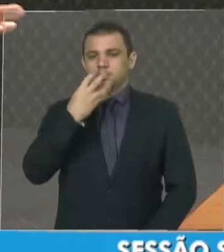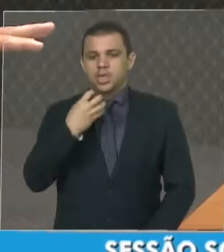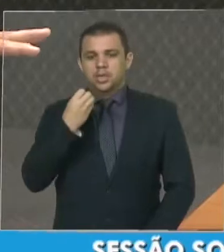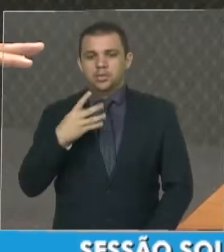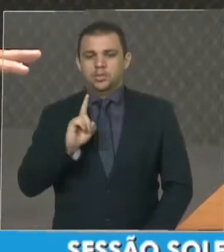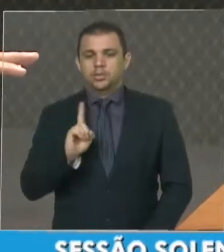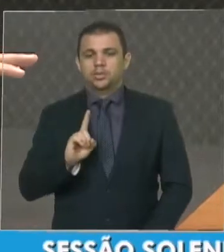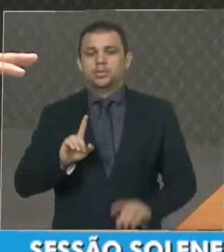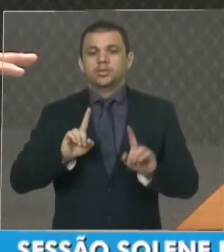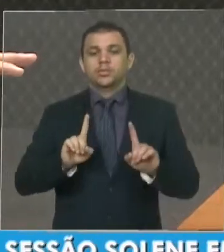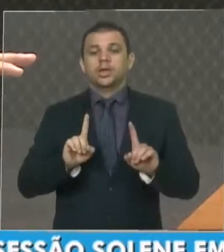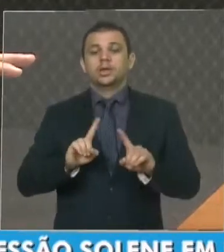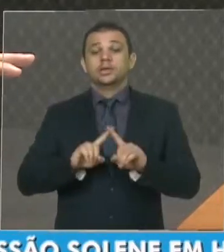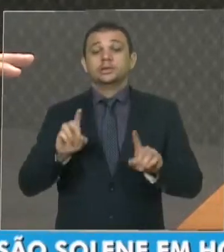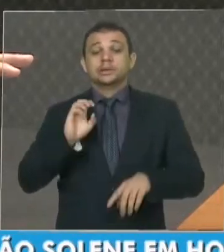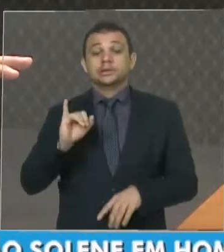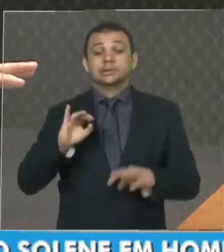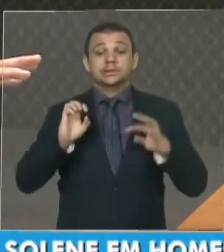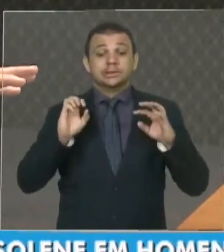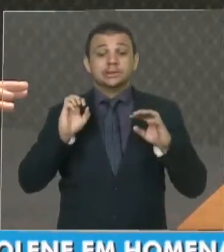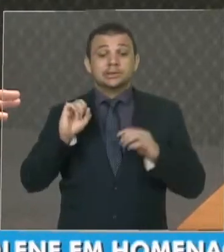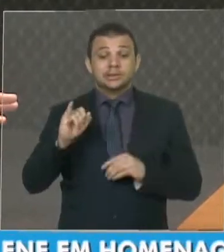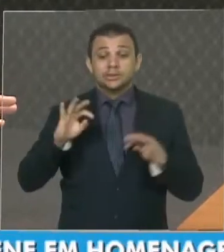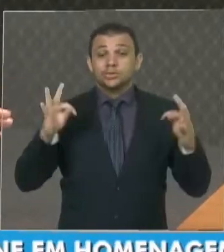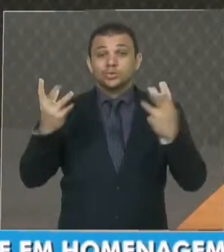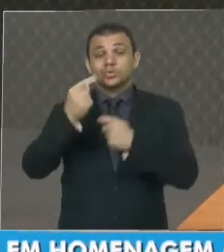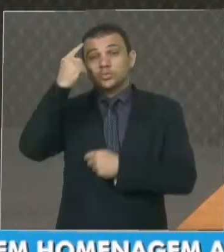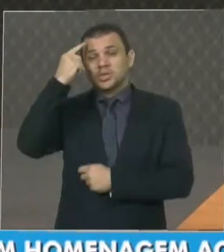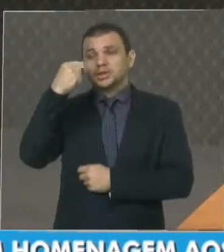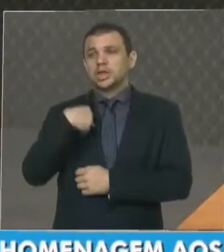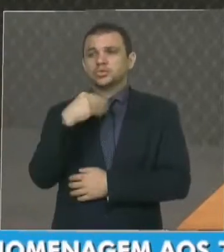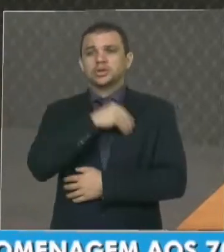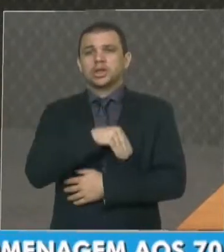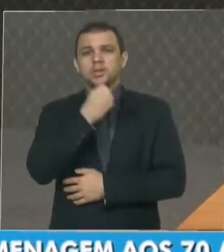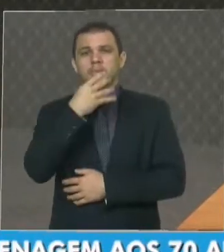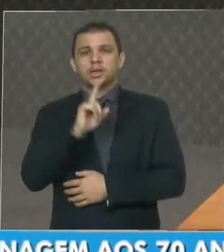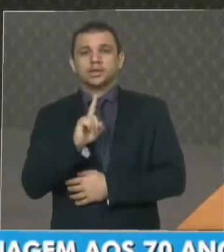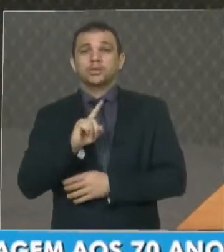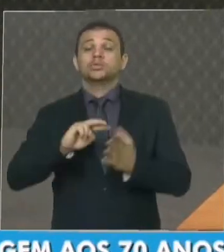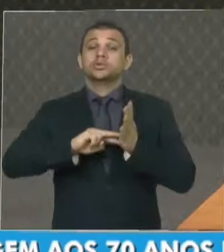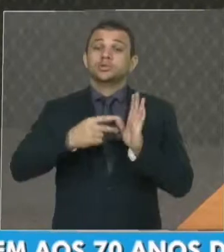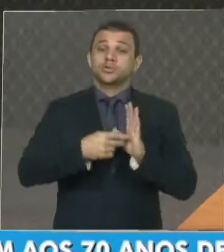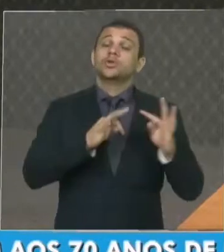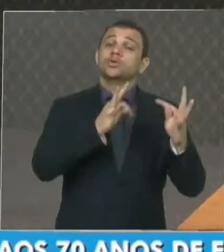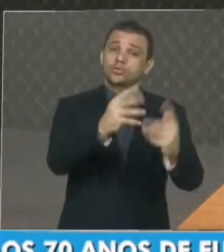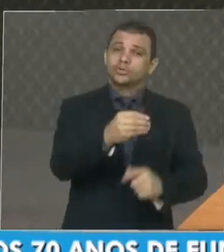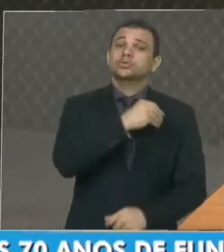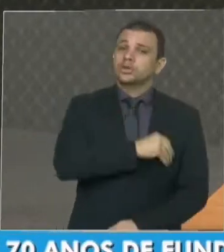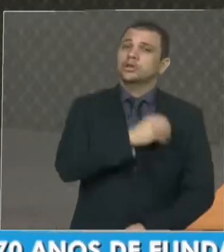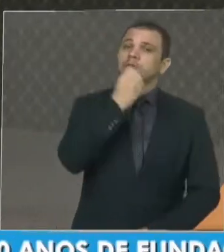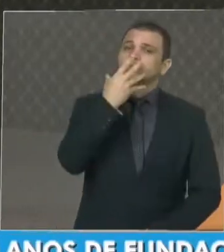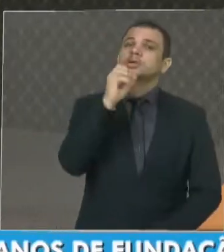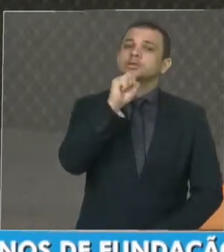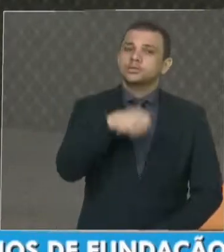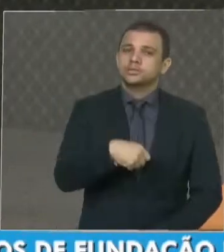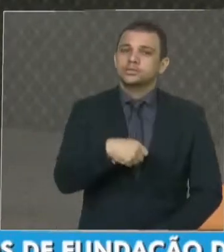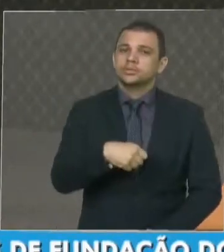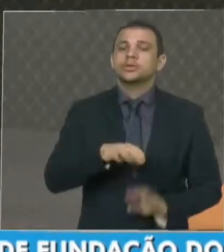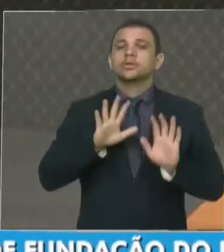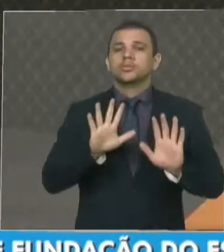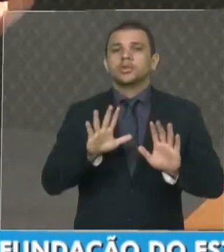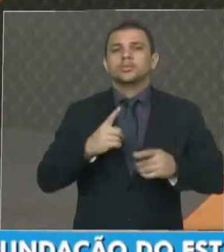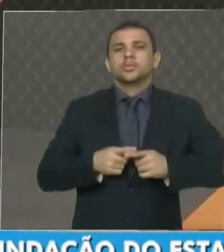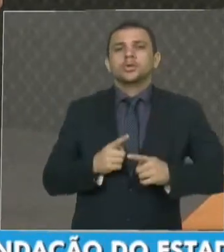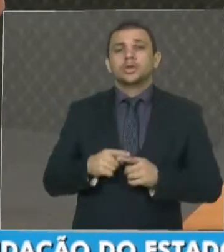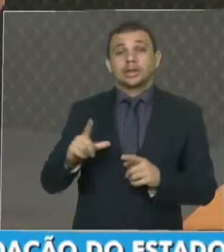que todos ganham bem. Ok? Mas Israel, com a força da tecnologia, por